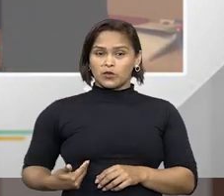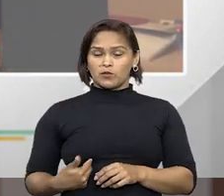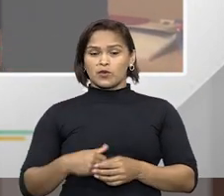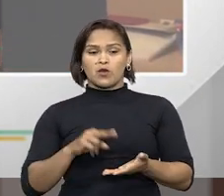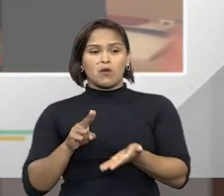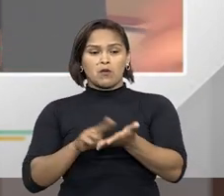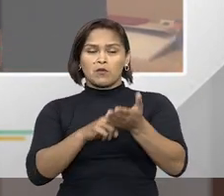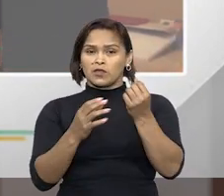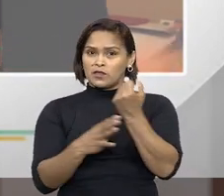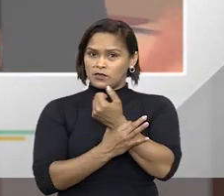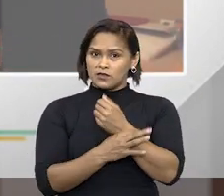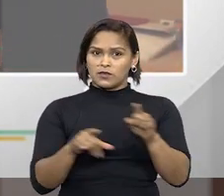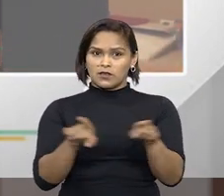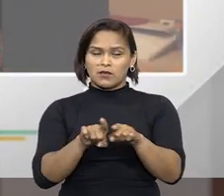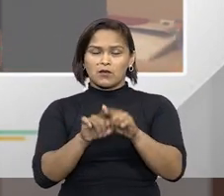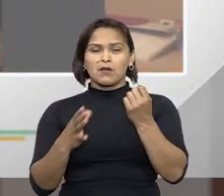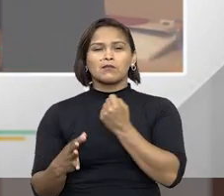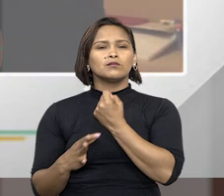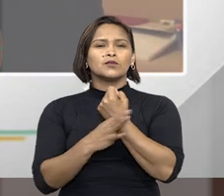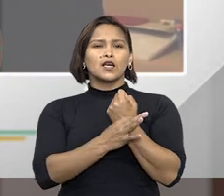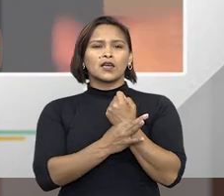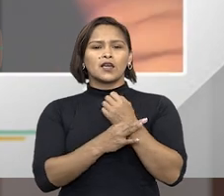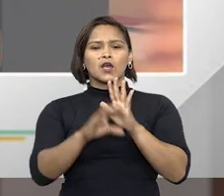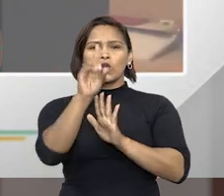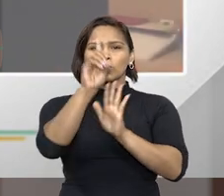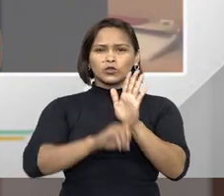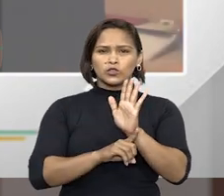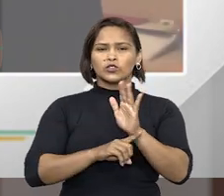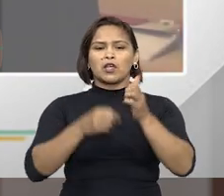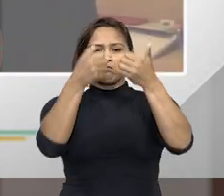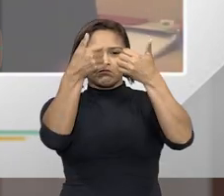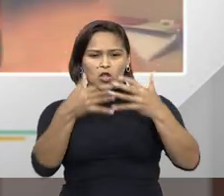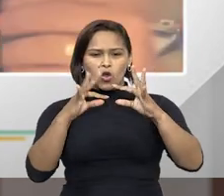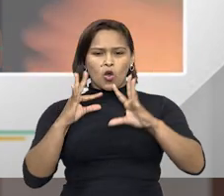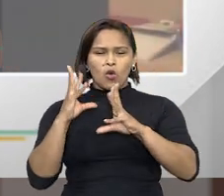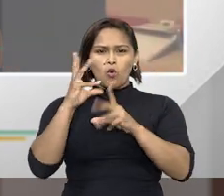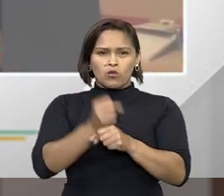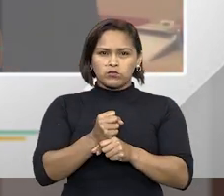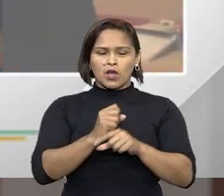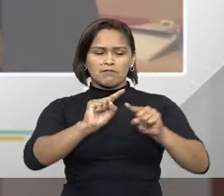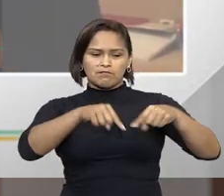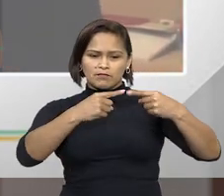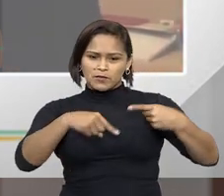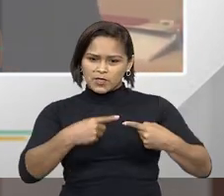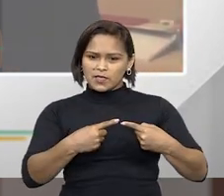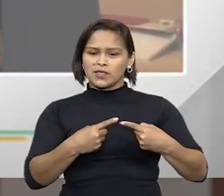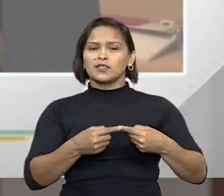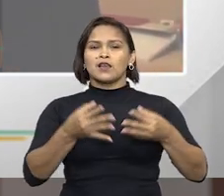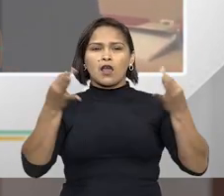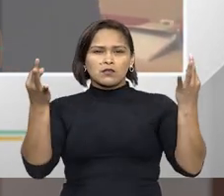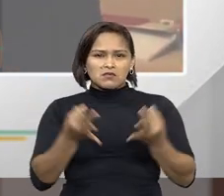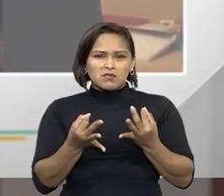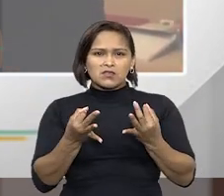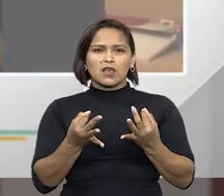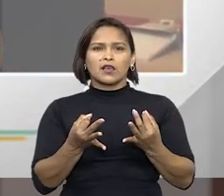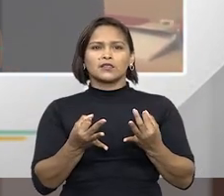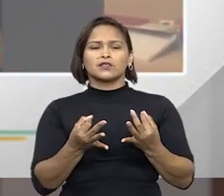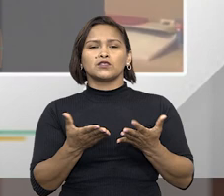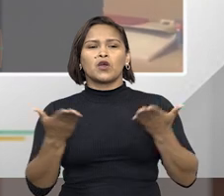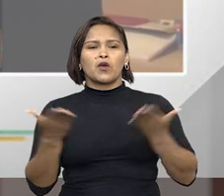para garantir o direito líquido e certo ameaçado ou já negado